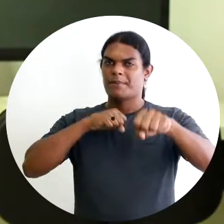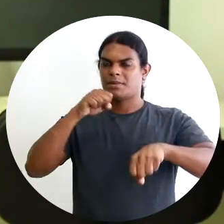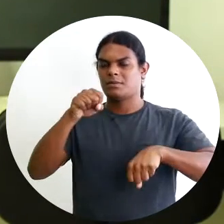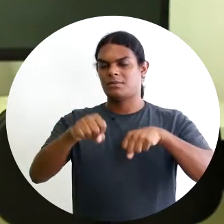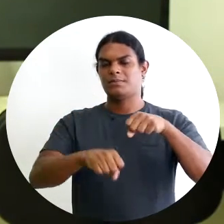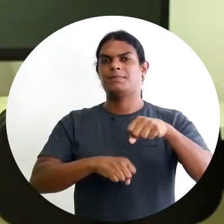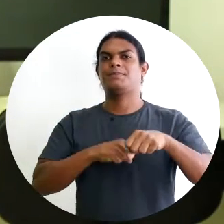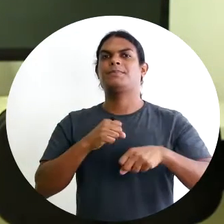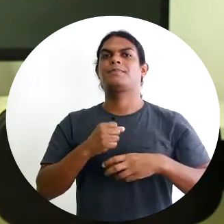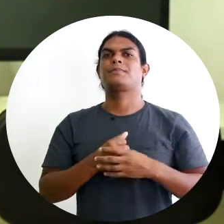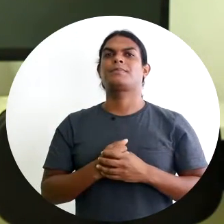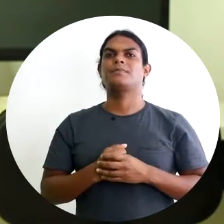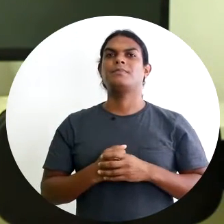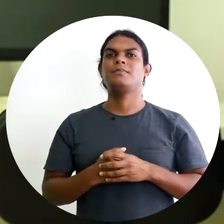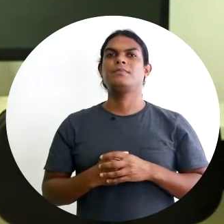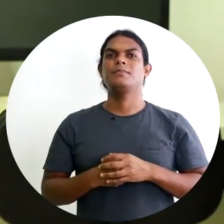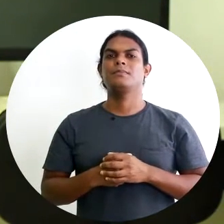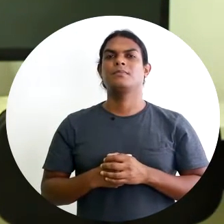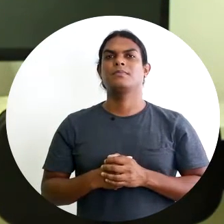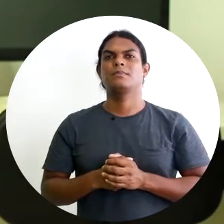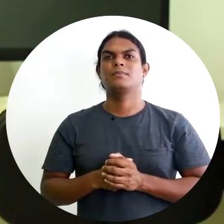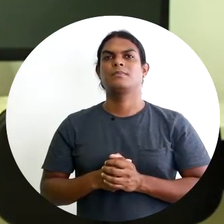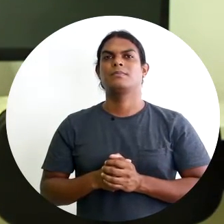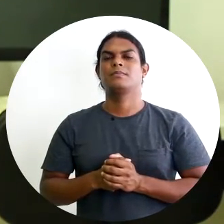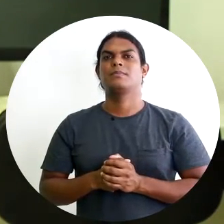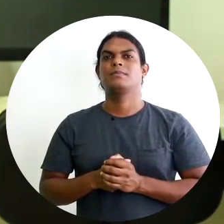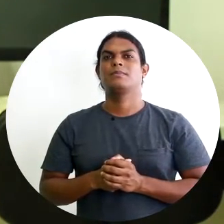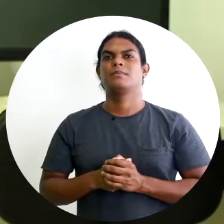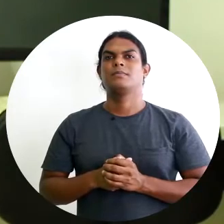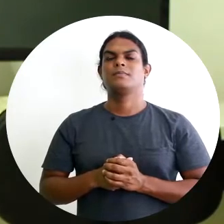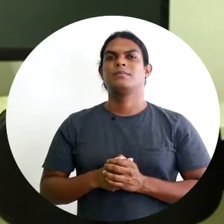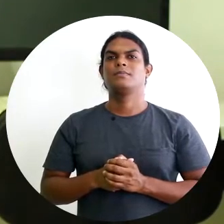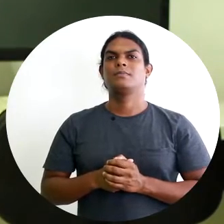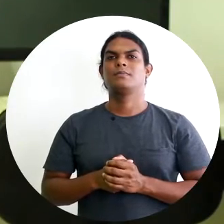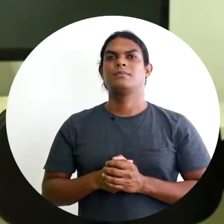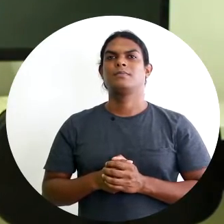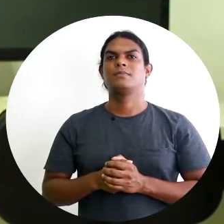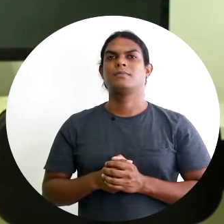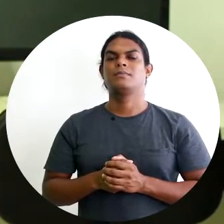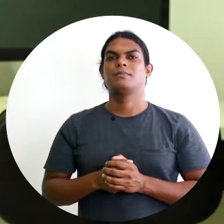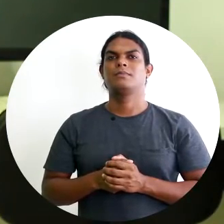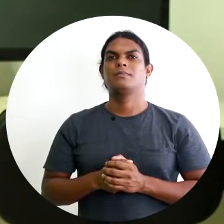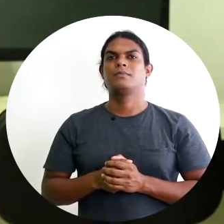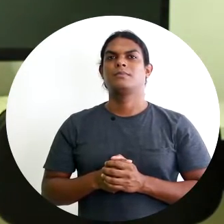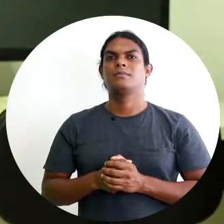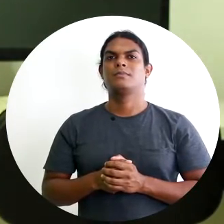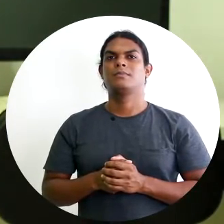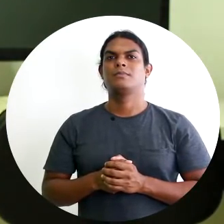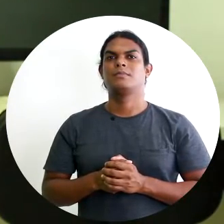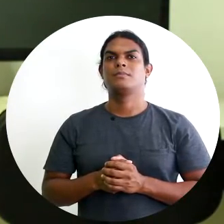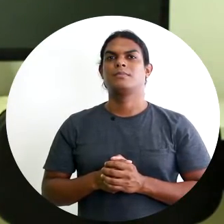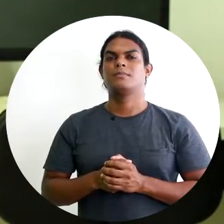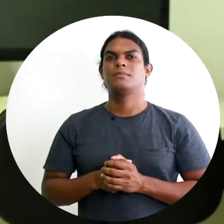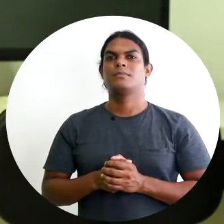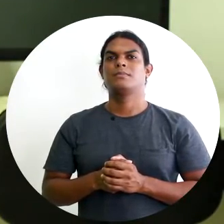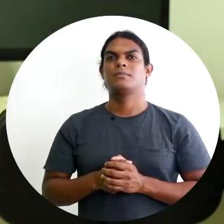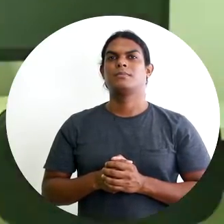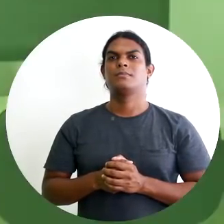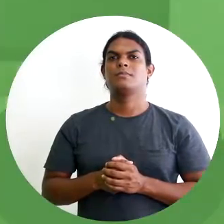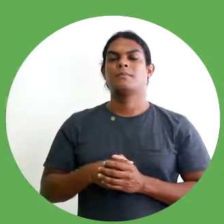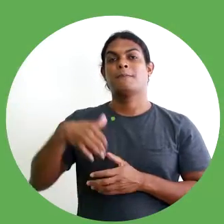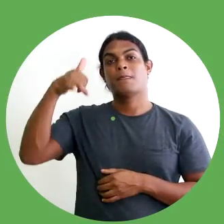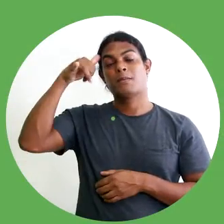aprendendo antes de fazer a atividade, para poder a gente não correr risco com a pessoa. E aí pegamos o